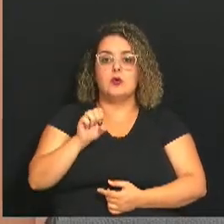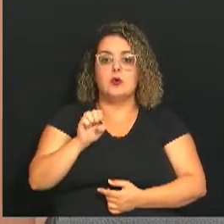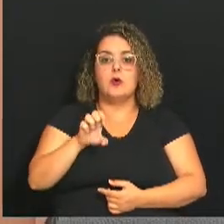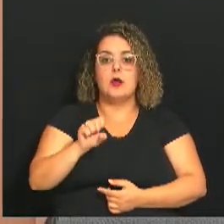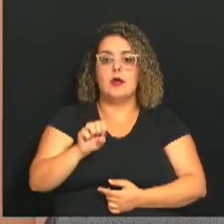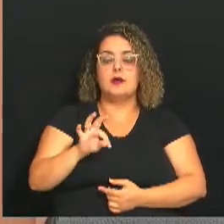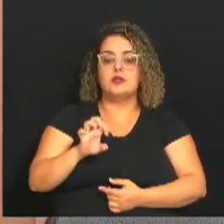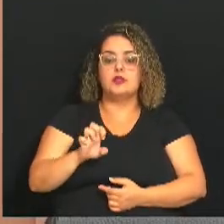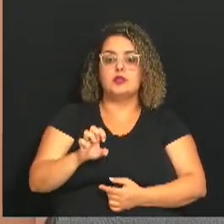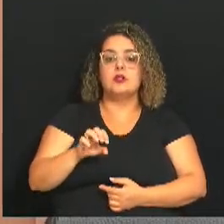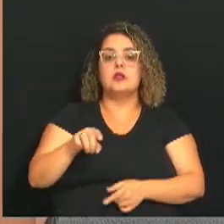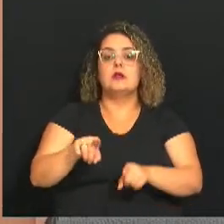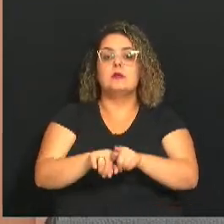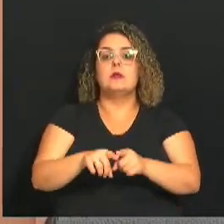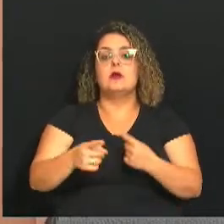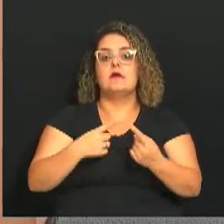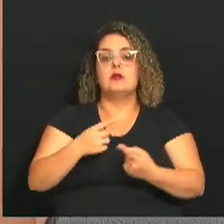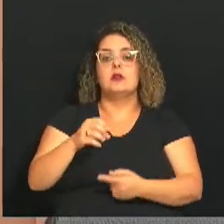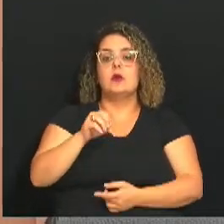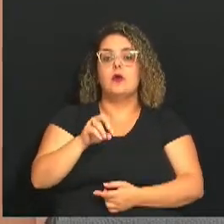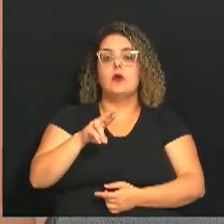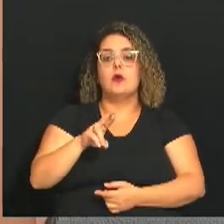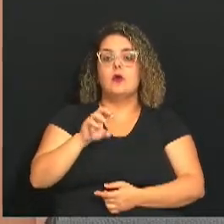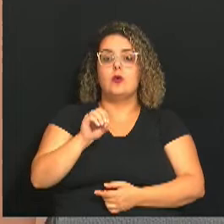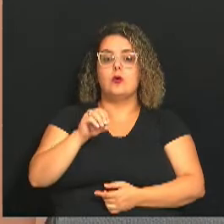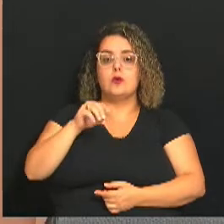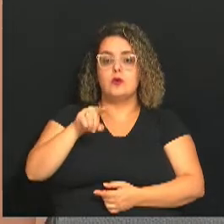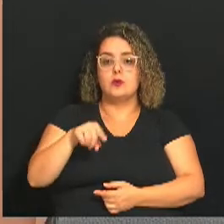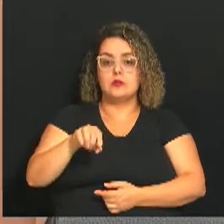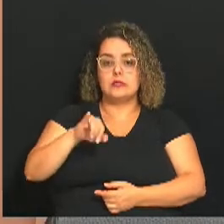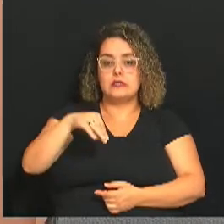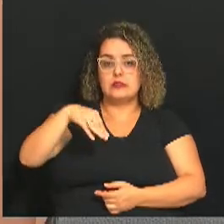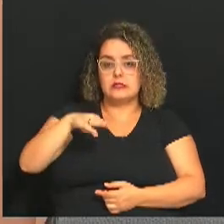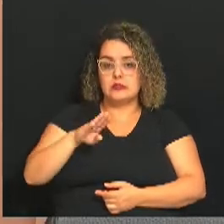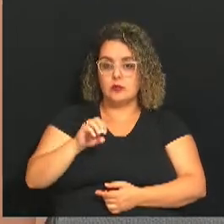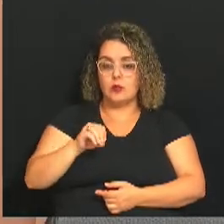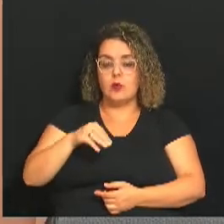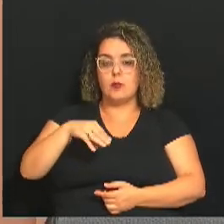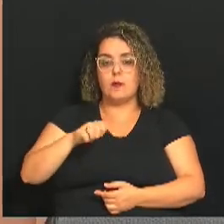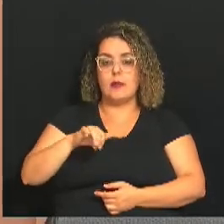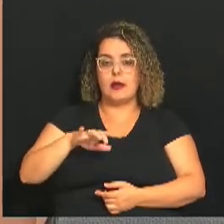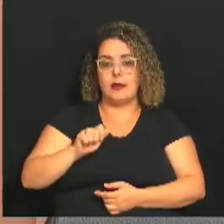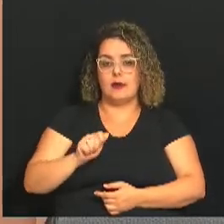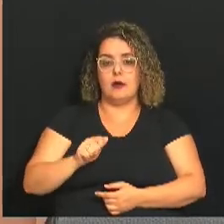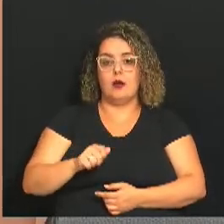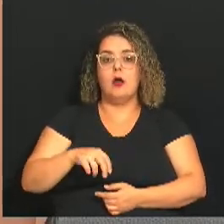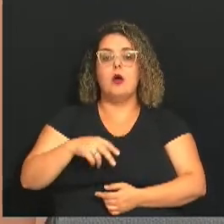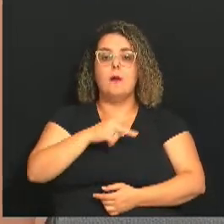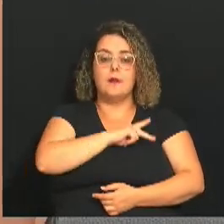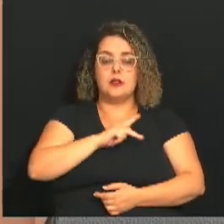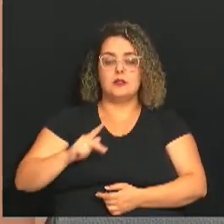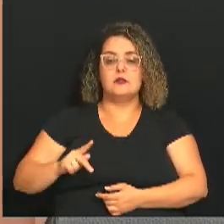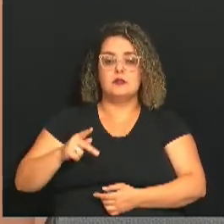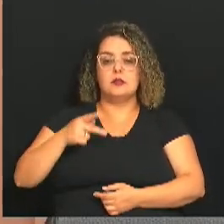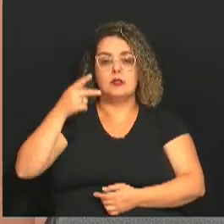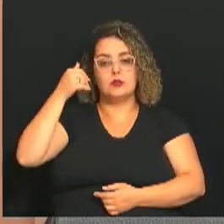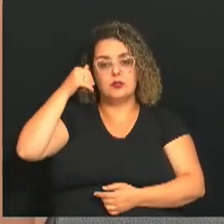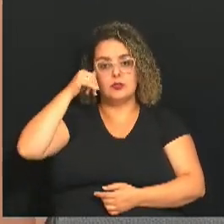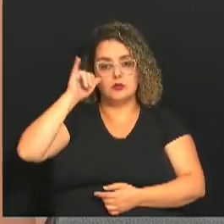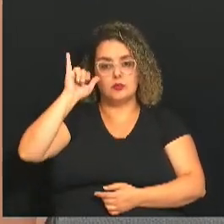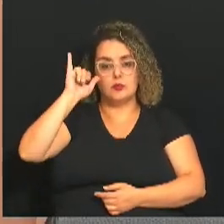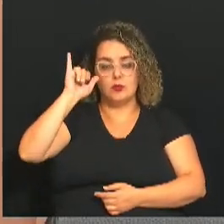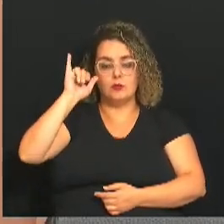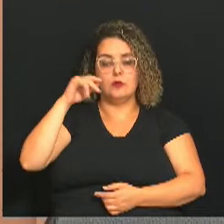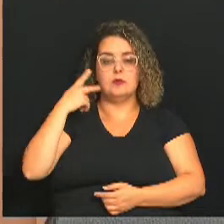presidir esta reunião é o vereador Paulo Búfalo, que você pode acompanhar aqui pela TV Câmara Campinas, pelo Facebook